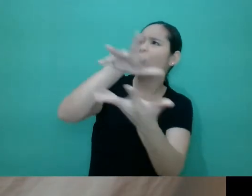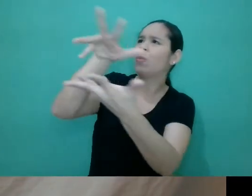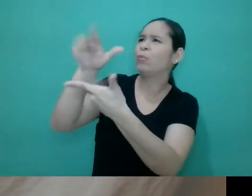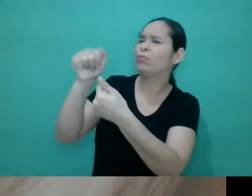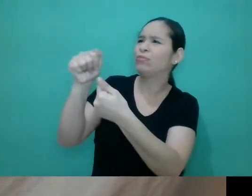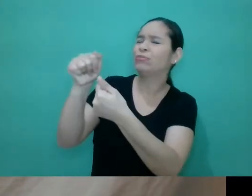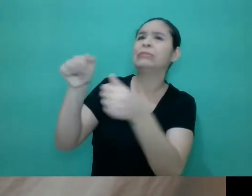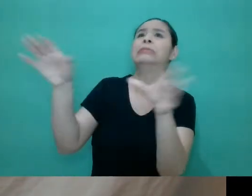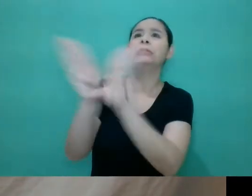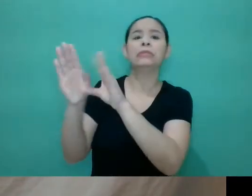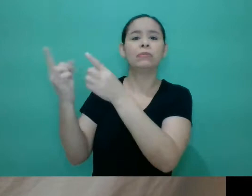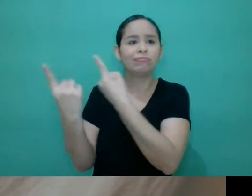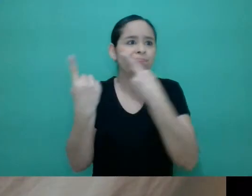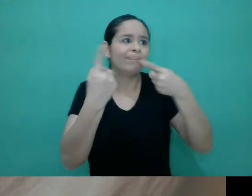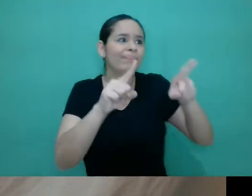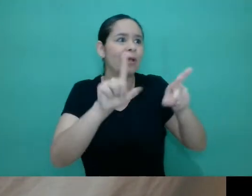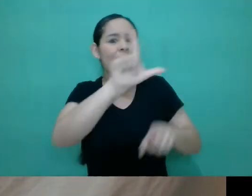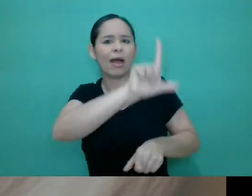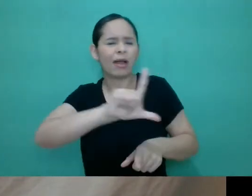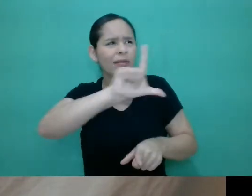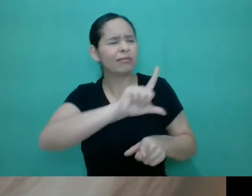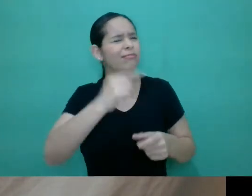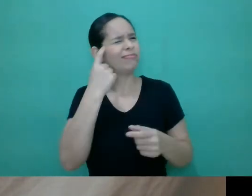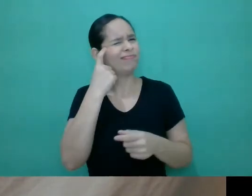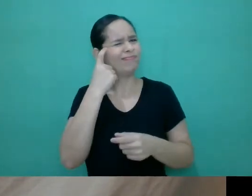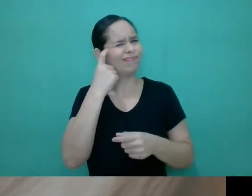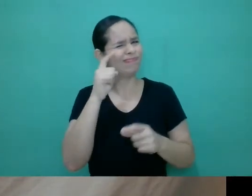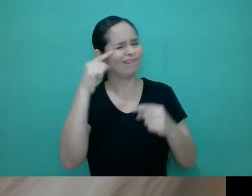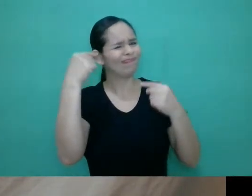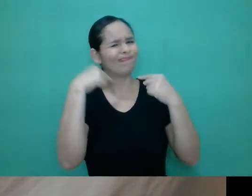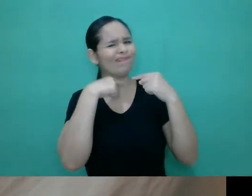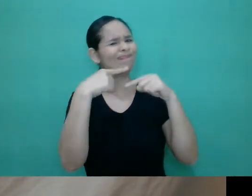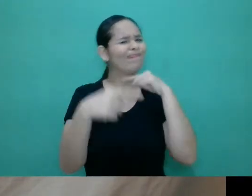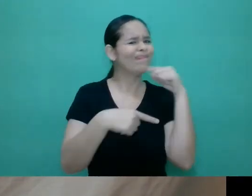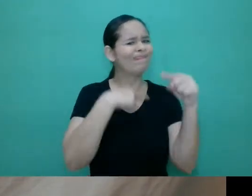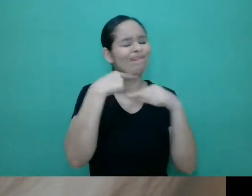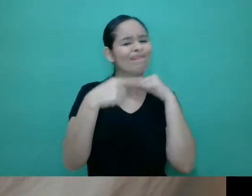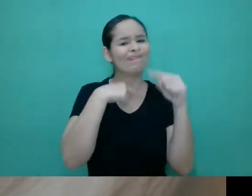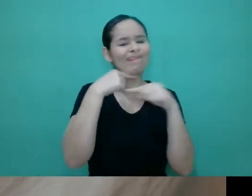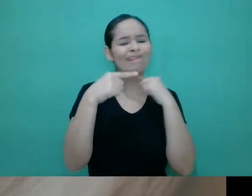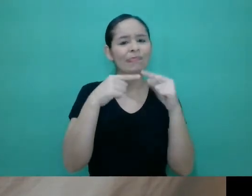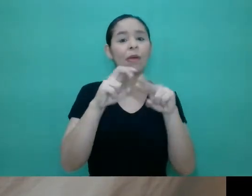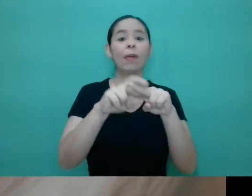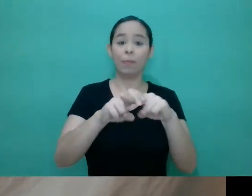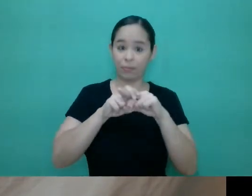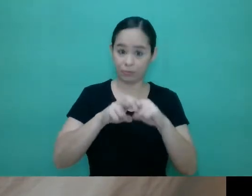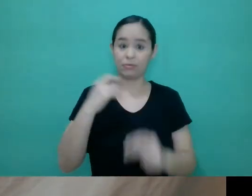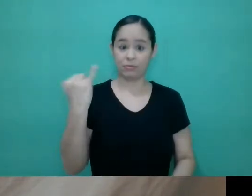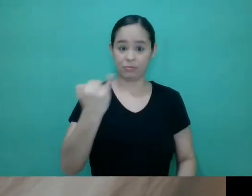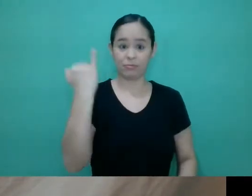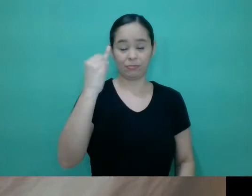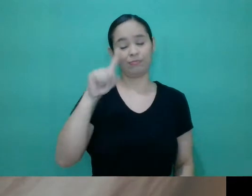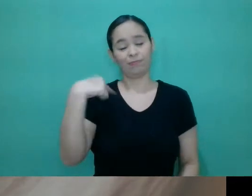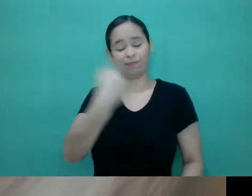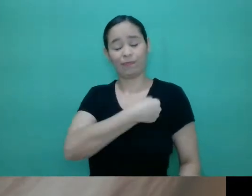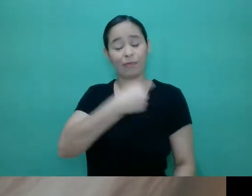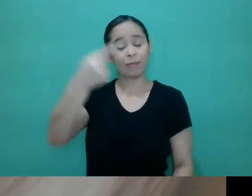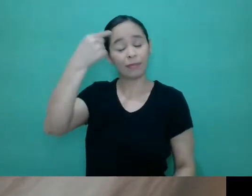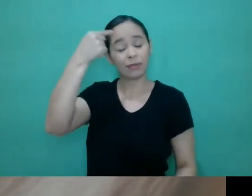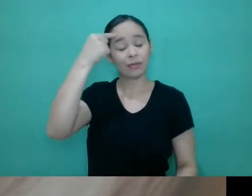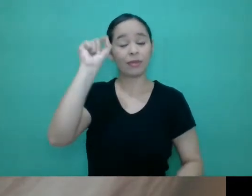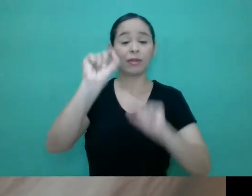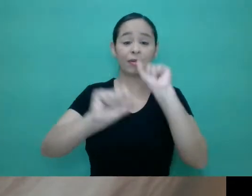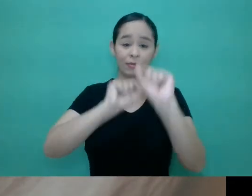própria literatura, né? A própria manifestação literária em si. É interessante pensar que o